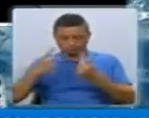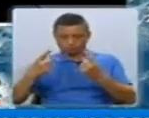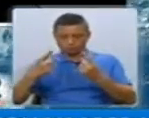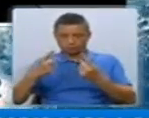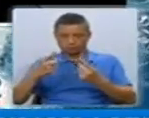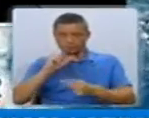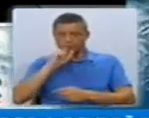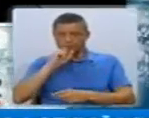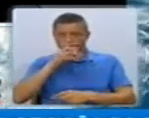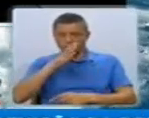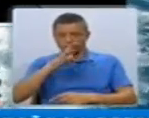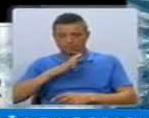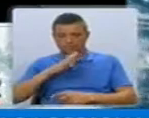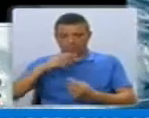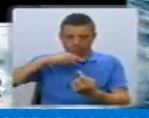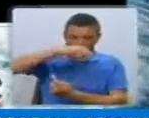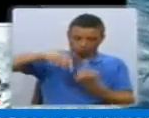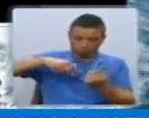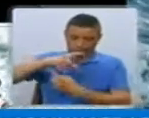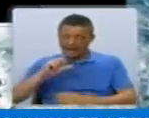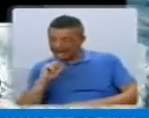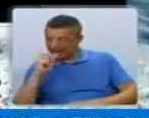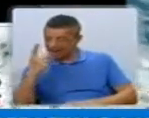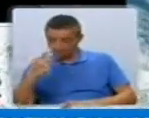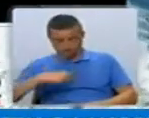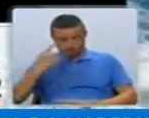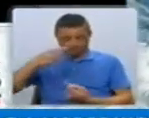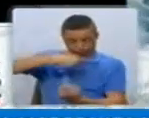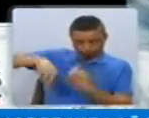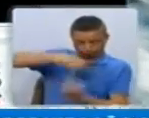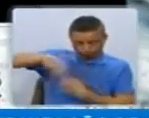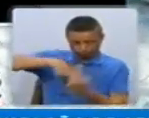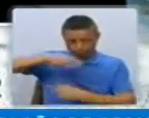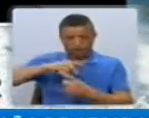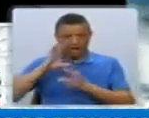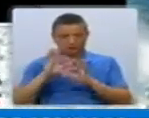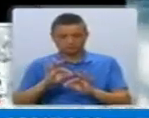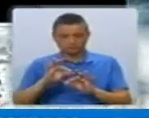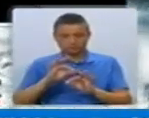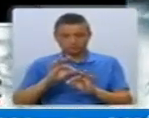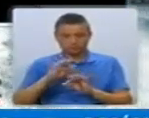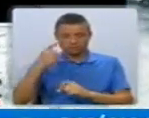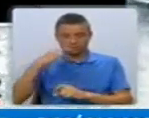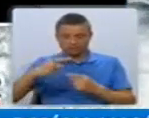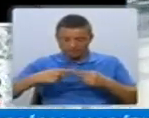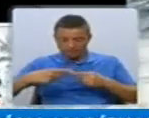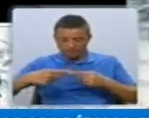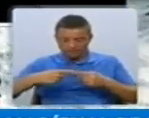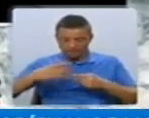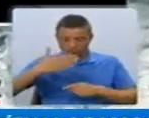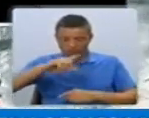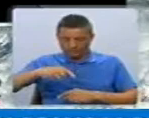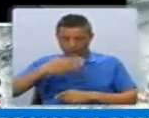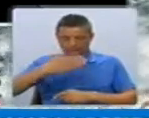ser pulsar, diz-nos que roda muito rapidamente sobre si própria. Este pulsar, em particular, tem um período de rotação de